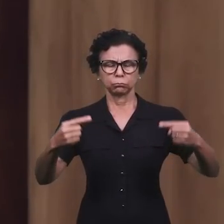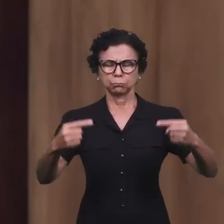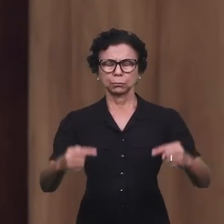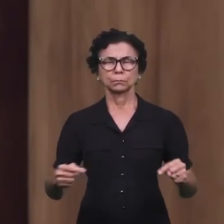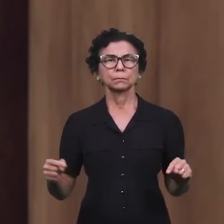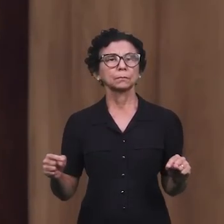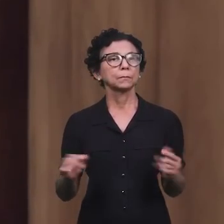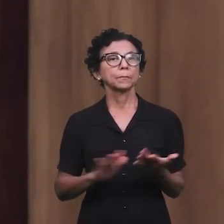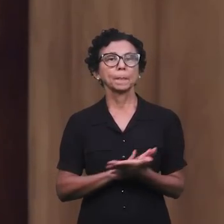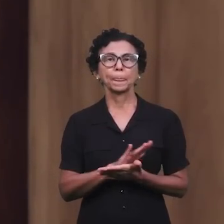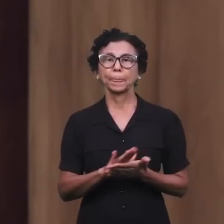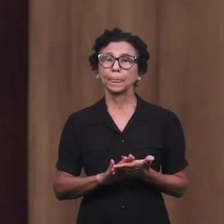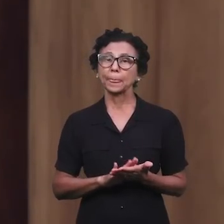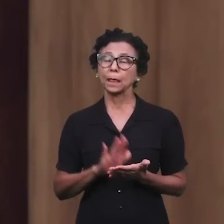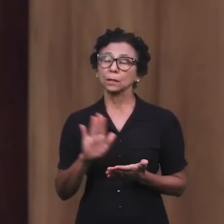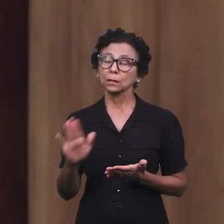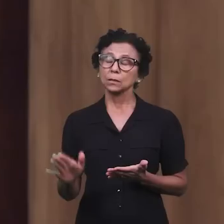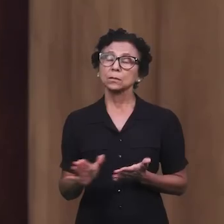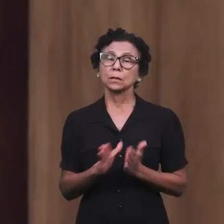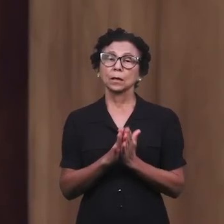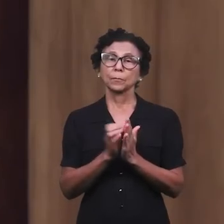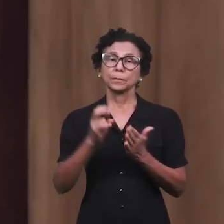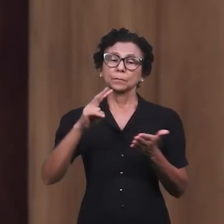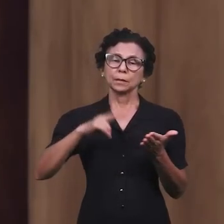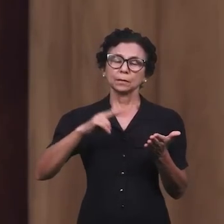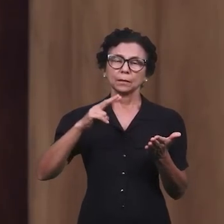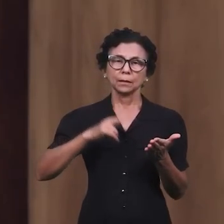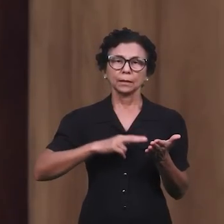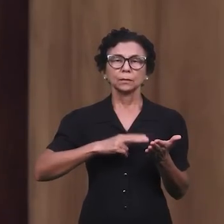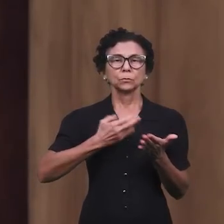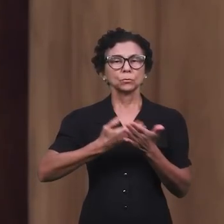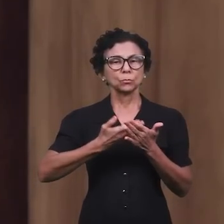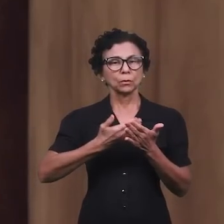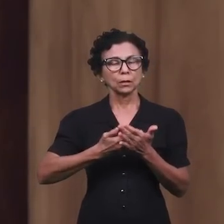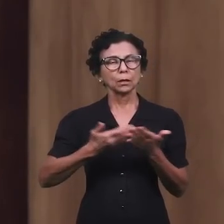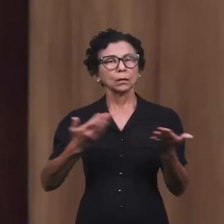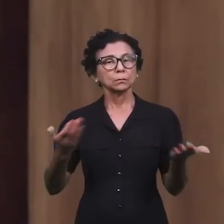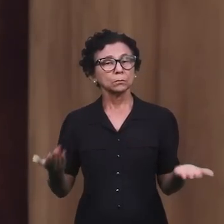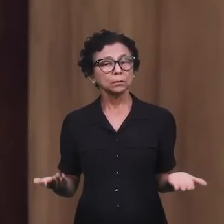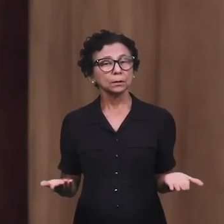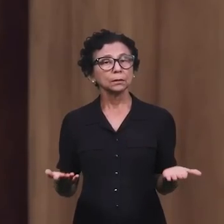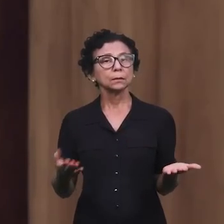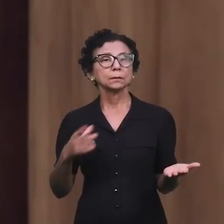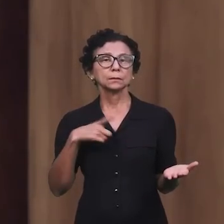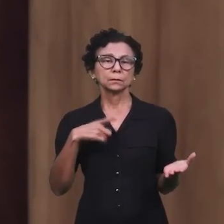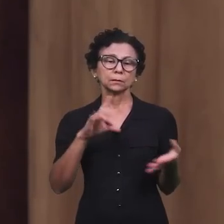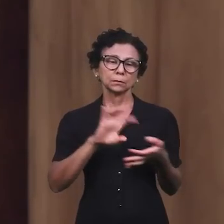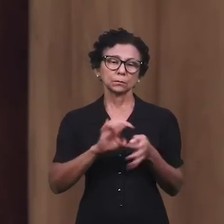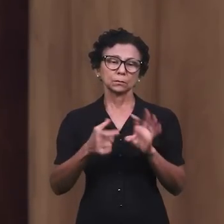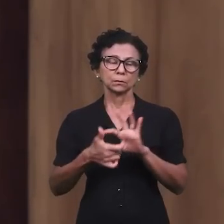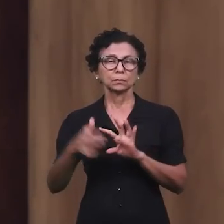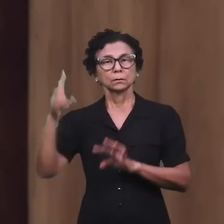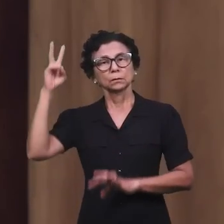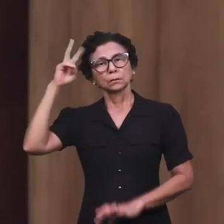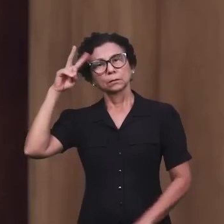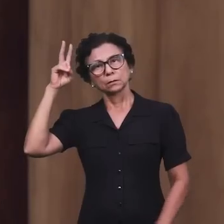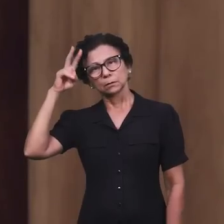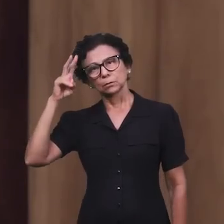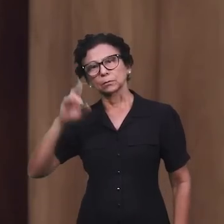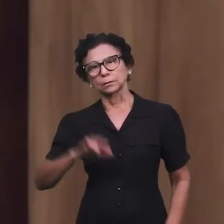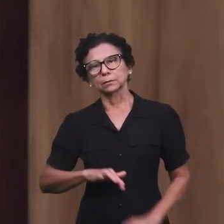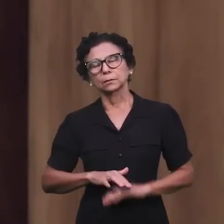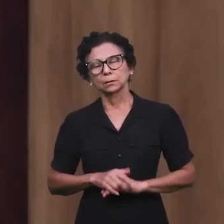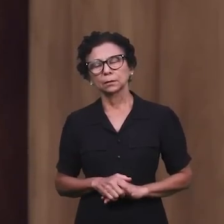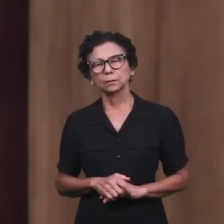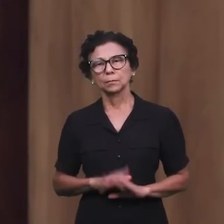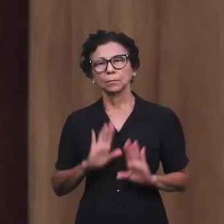estamos aqui meditando na palavra de Deus e sendo edificados. Há o contexto histórico, mas estamos firmados naquilo